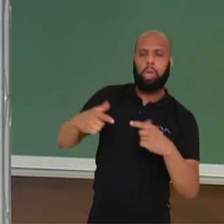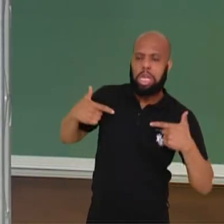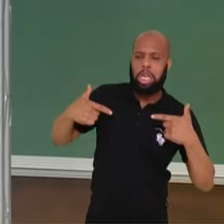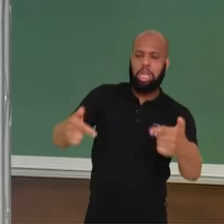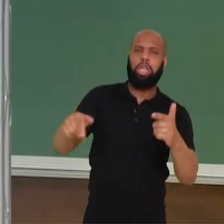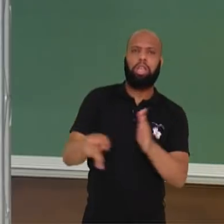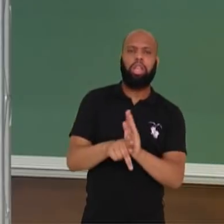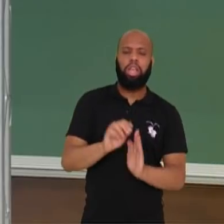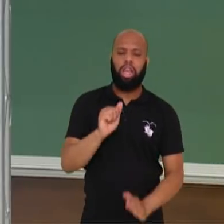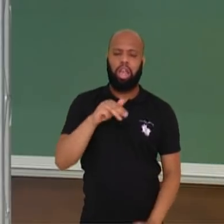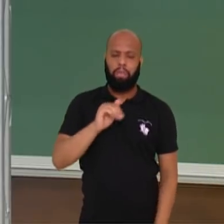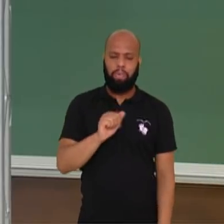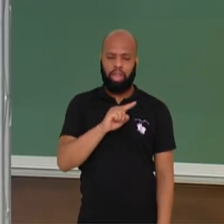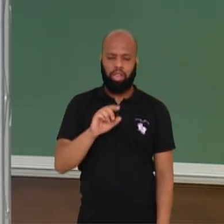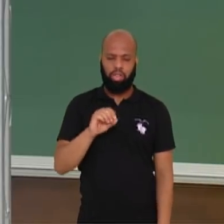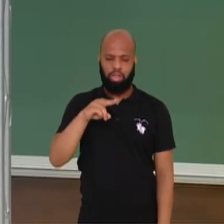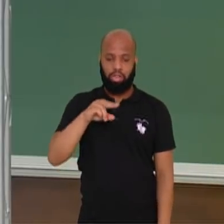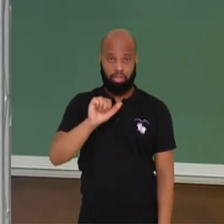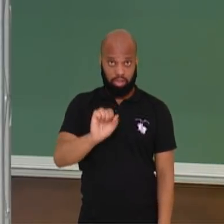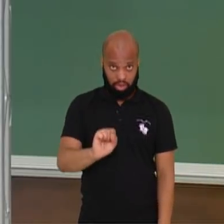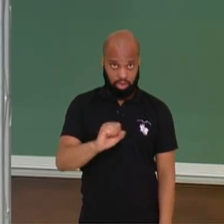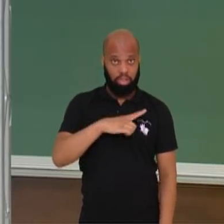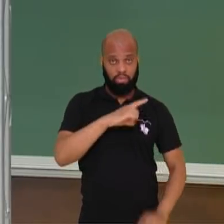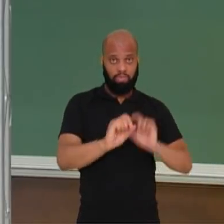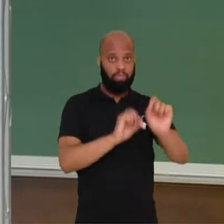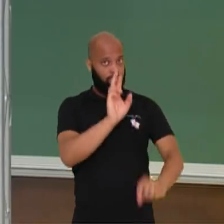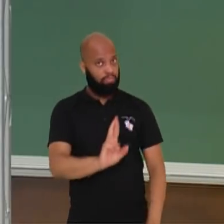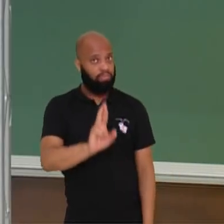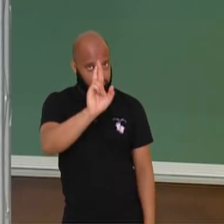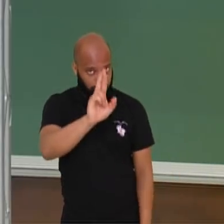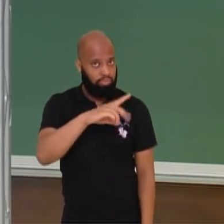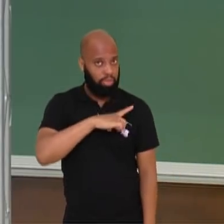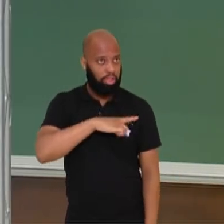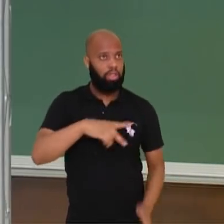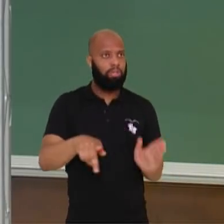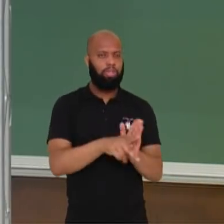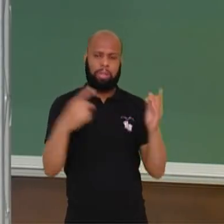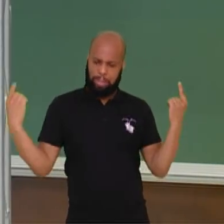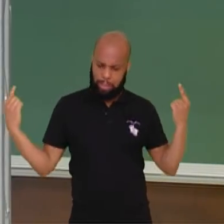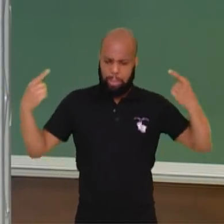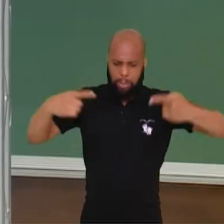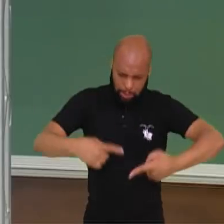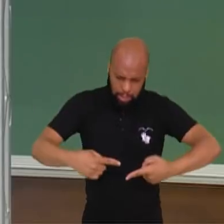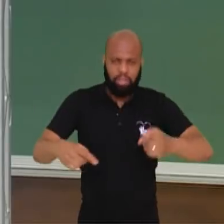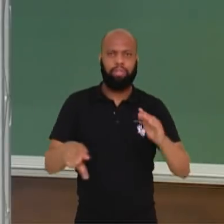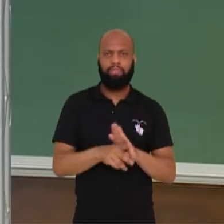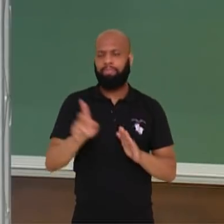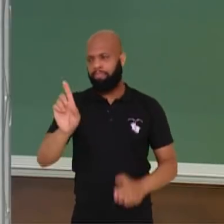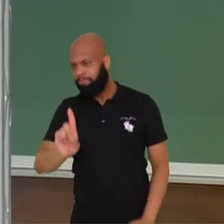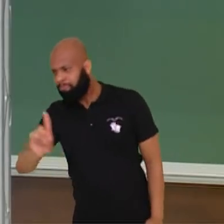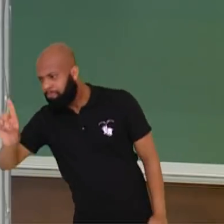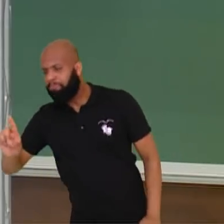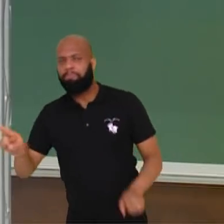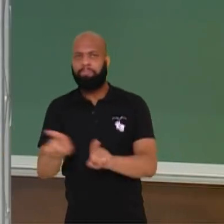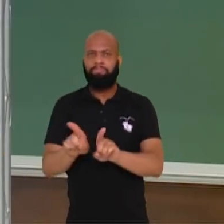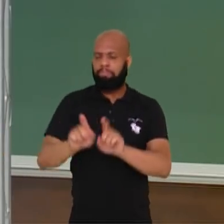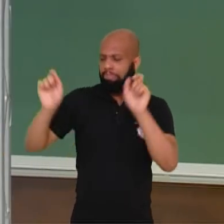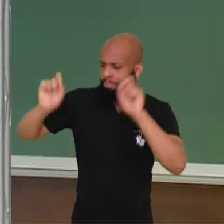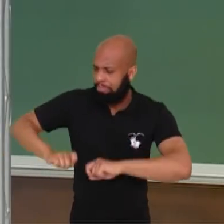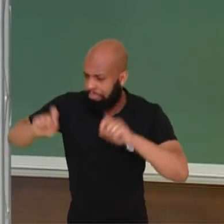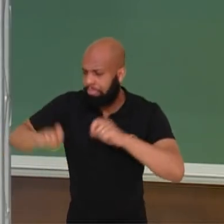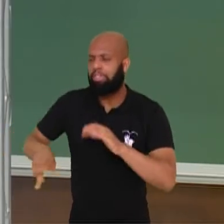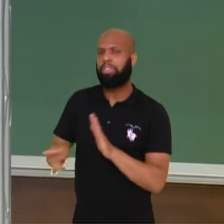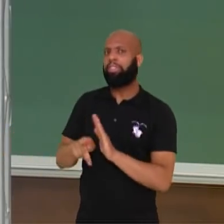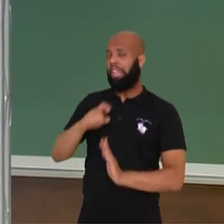para nós uma boa representação, né, dessa disputa, né, dos deuses, simboliza a capacidade